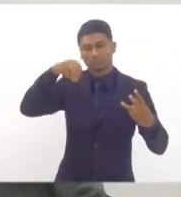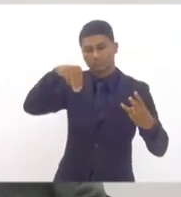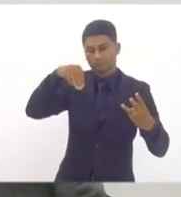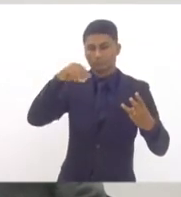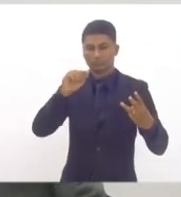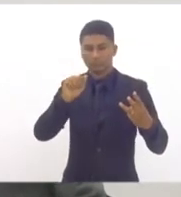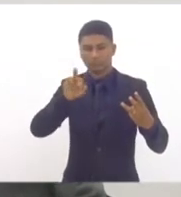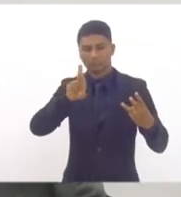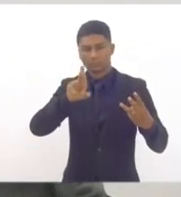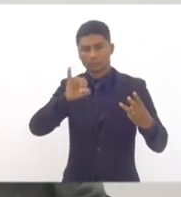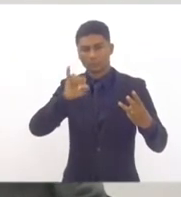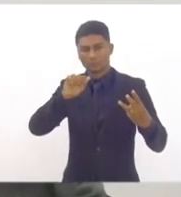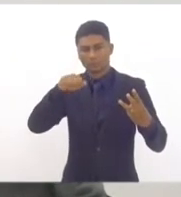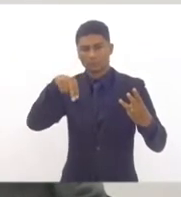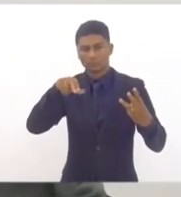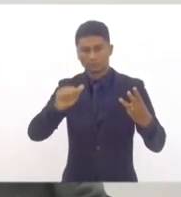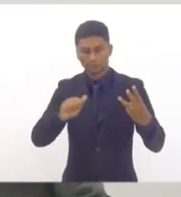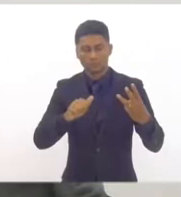Andrade.